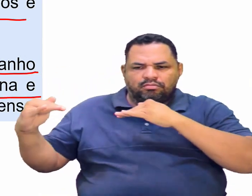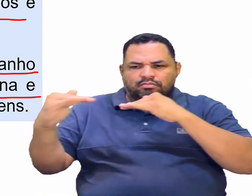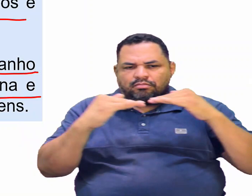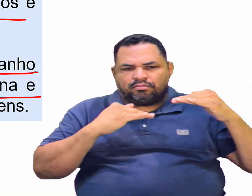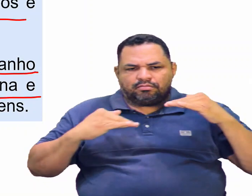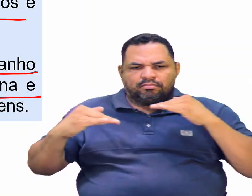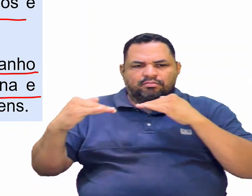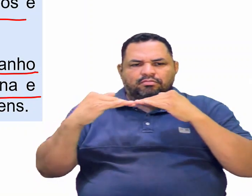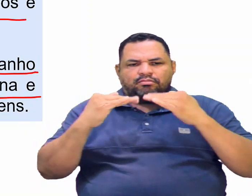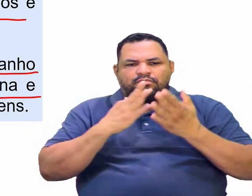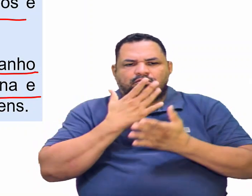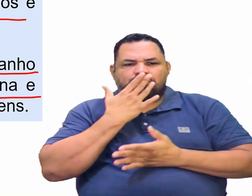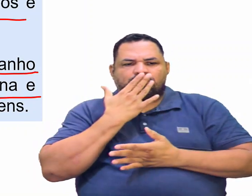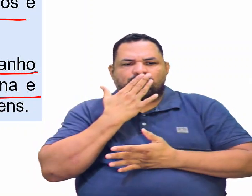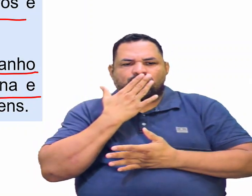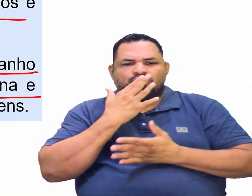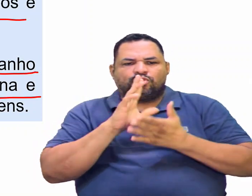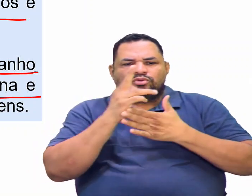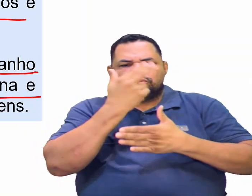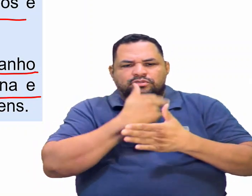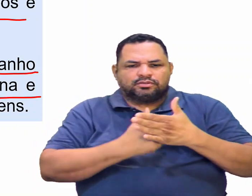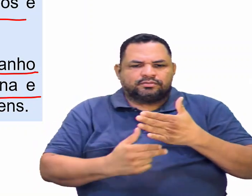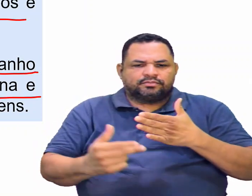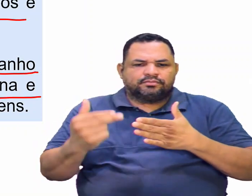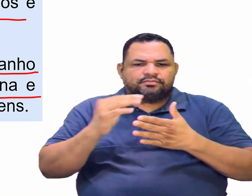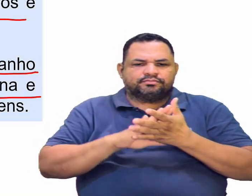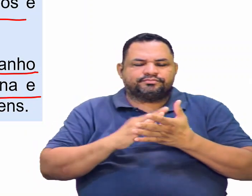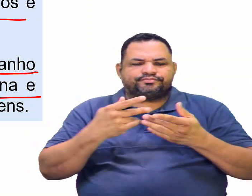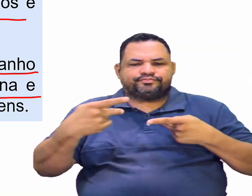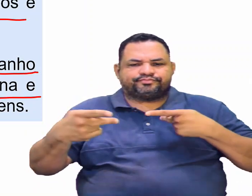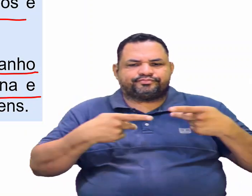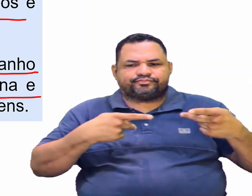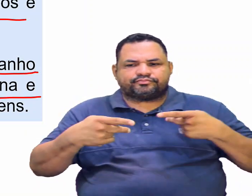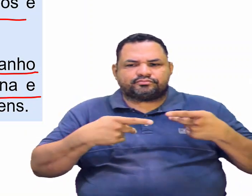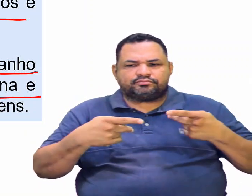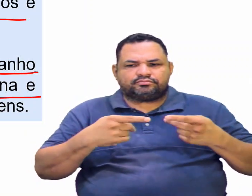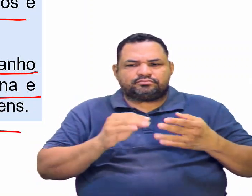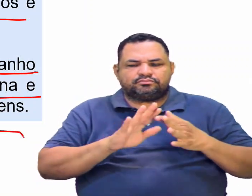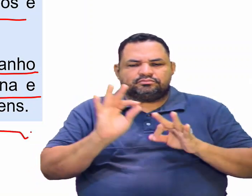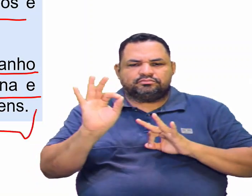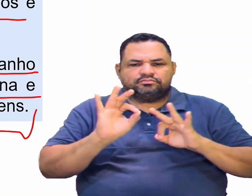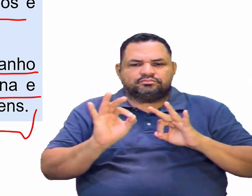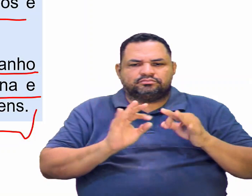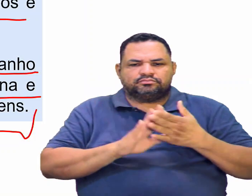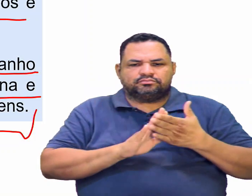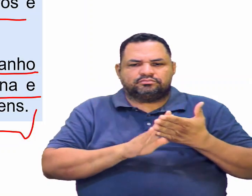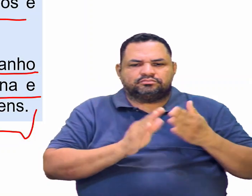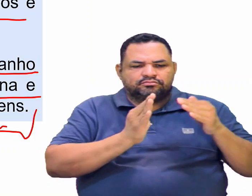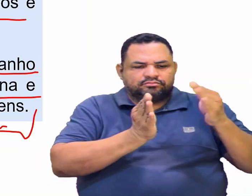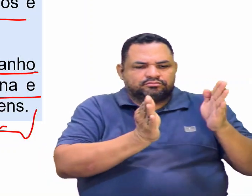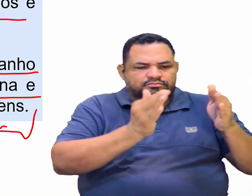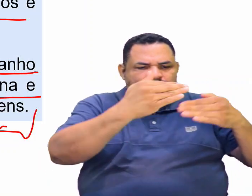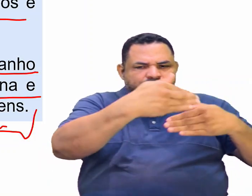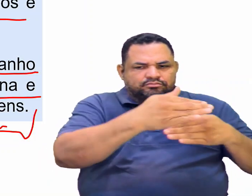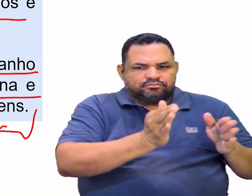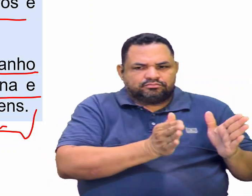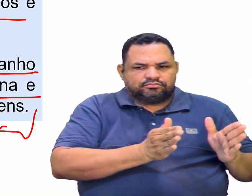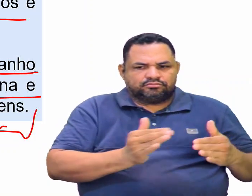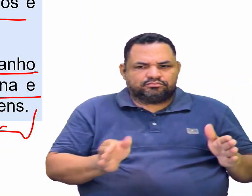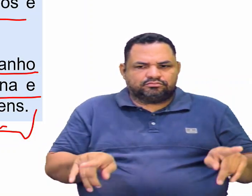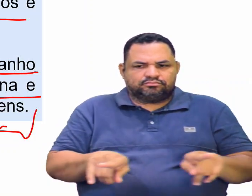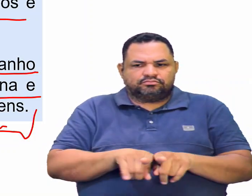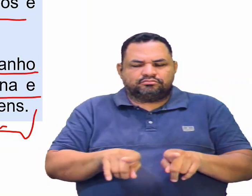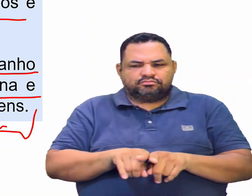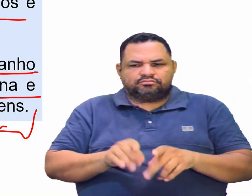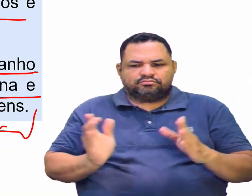seleciona e padroniza cores, ilustrações e cria